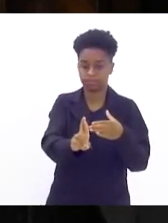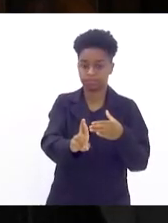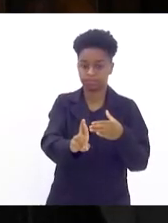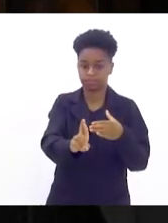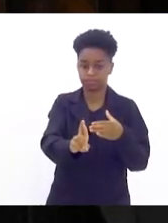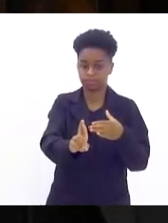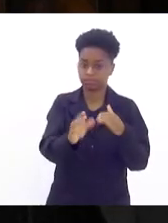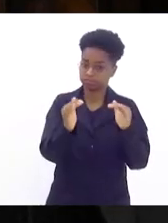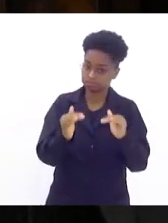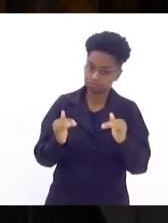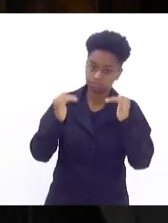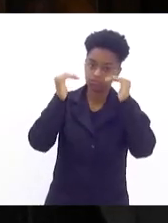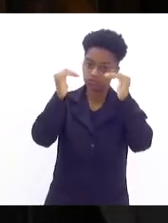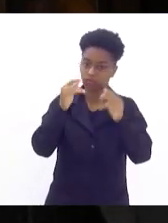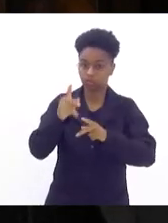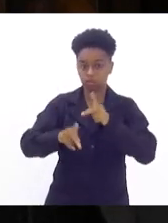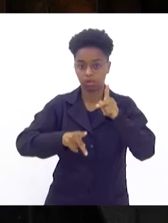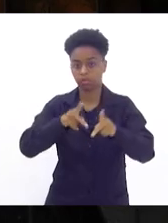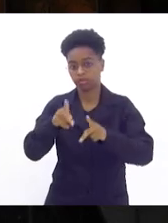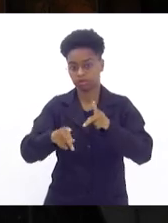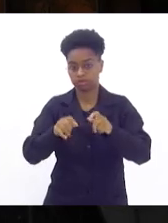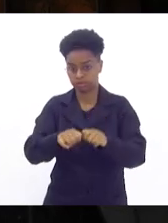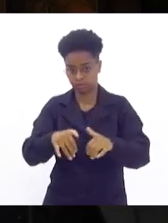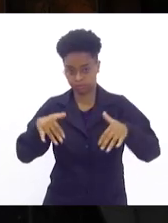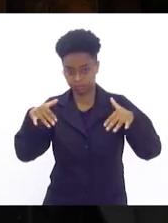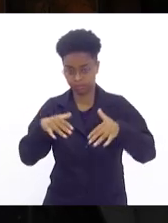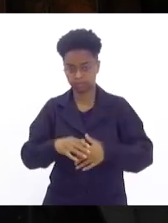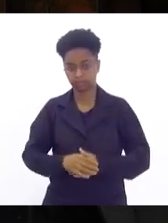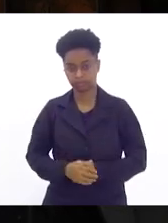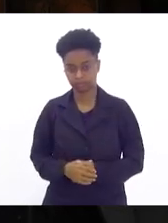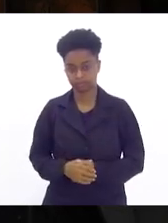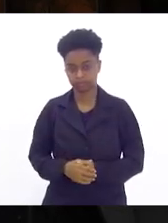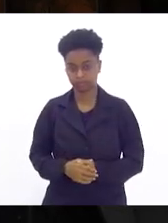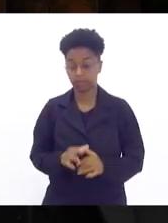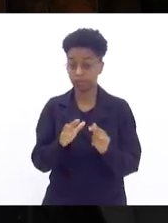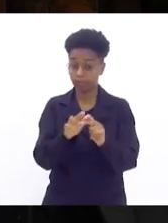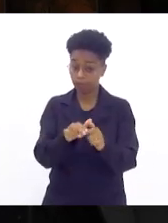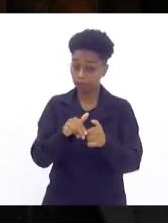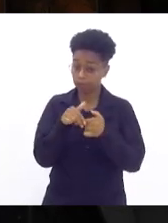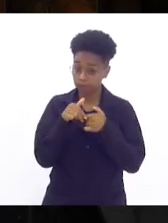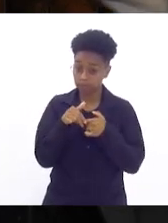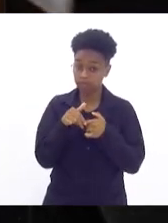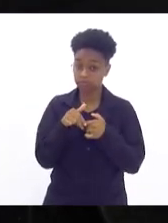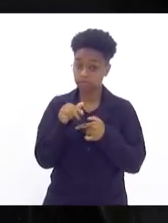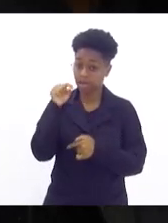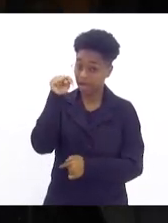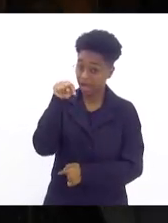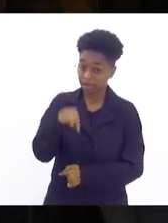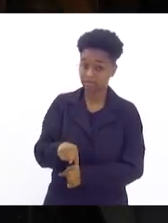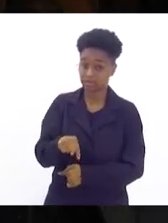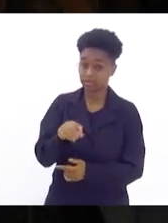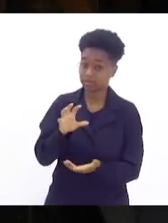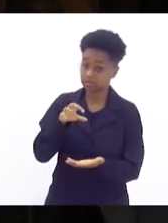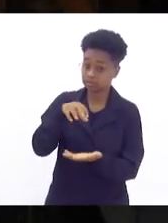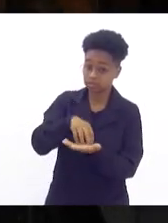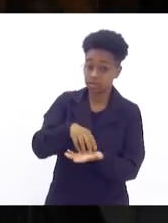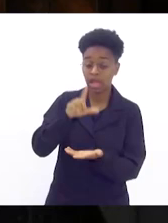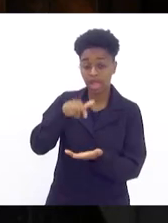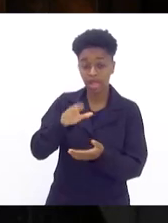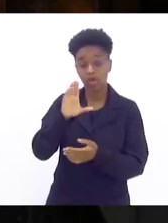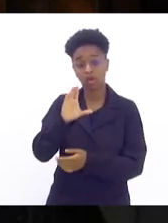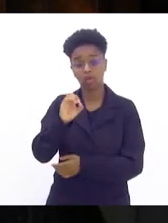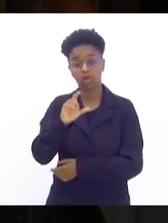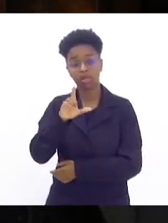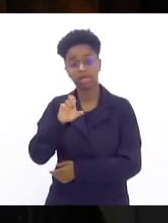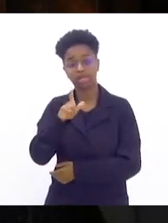a soberania do Povo no Parlamento e por isso que esse órgão é colegiado